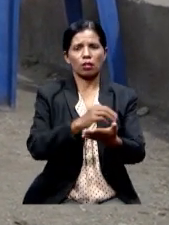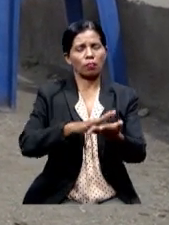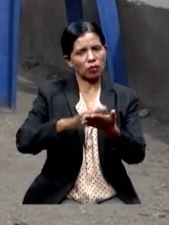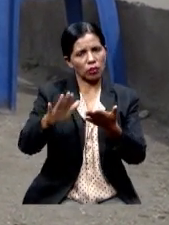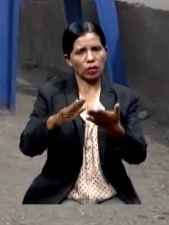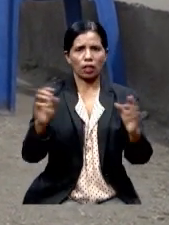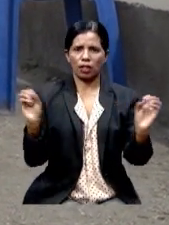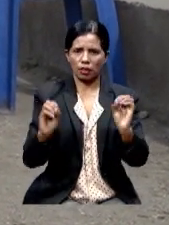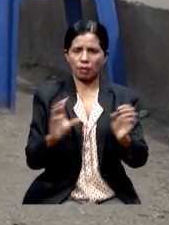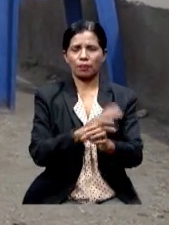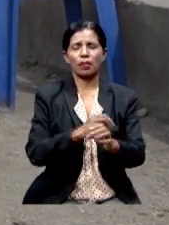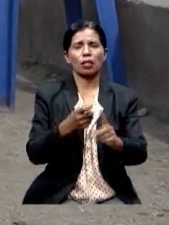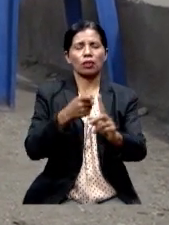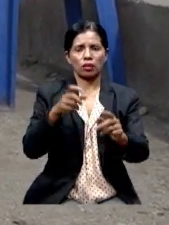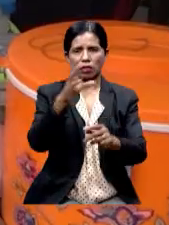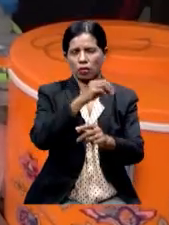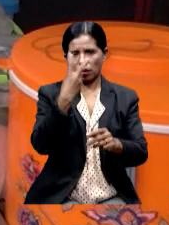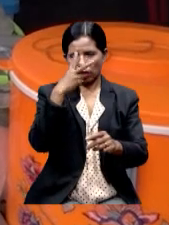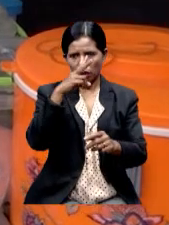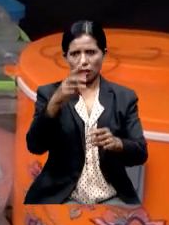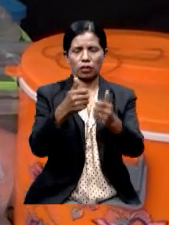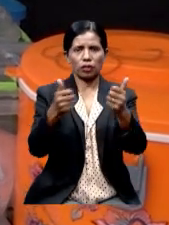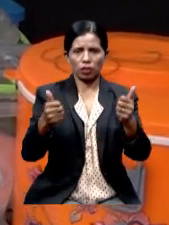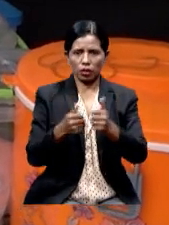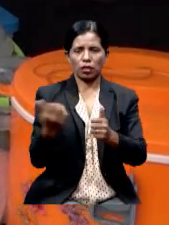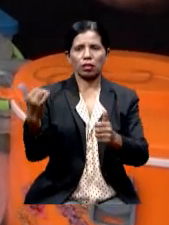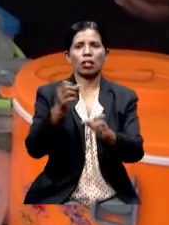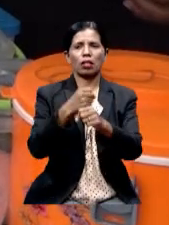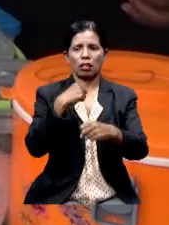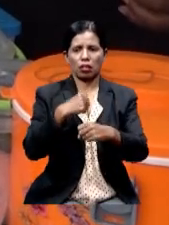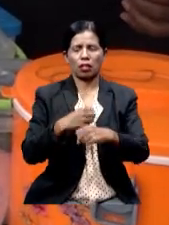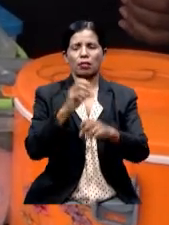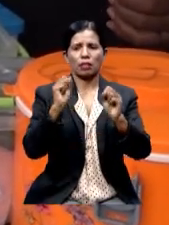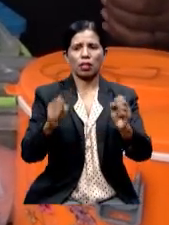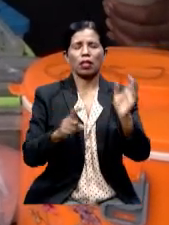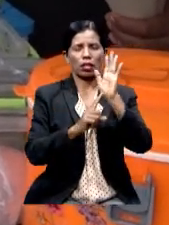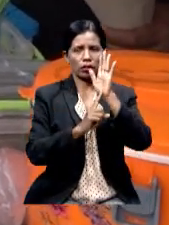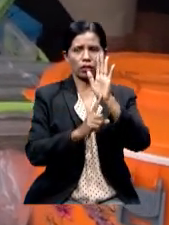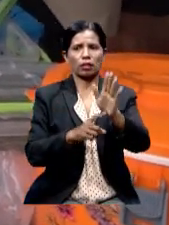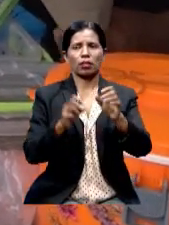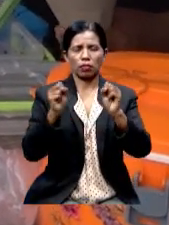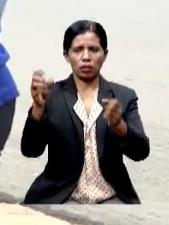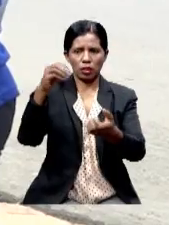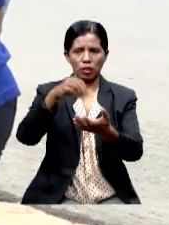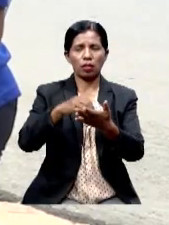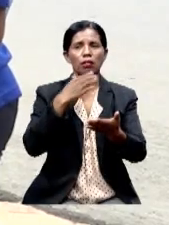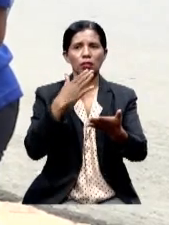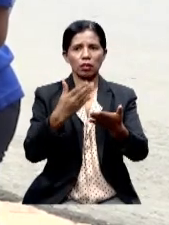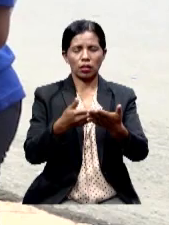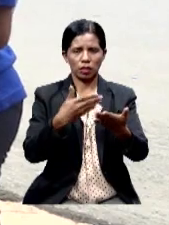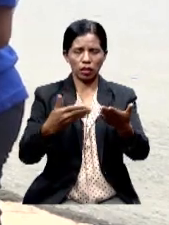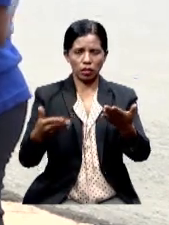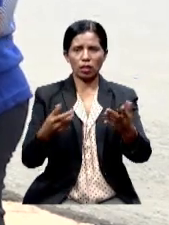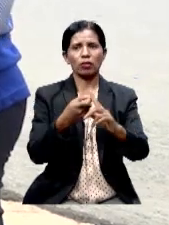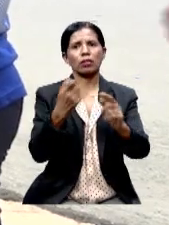E o Rússia inspeção no fiscalização nebe autoridade relevante sira halo, bele sai una sasuka tua de garante qualidade produto